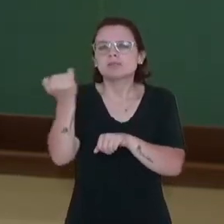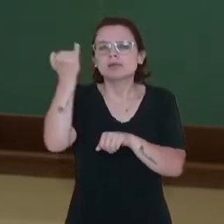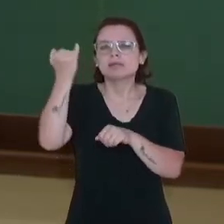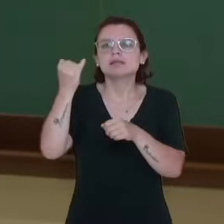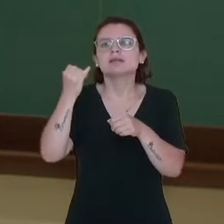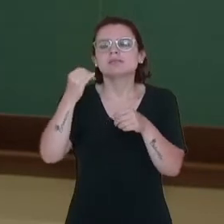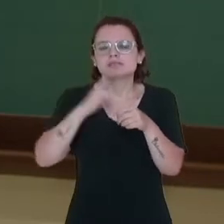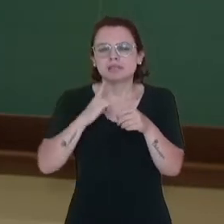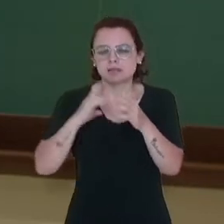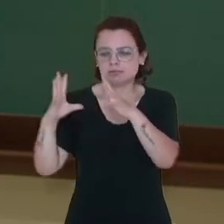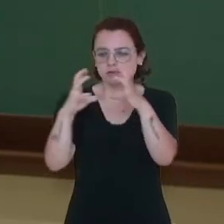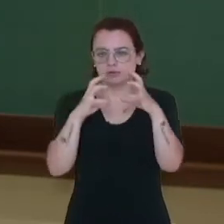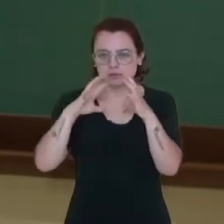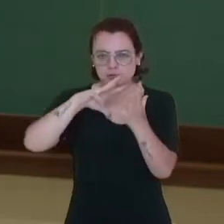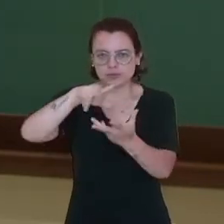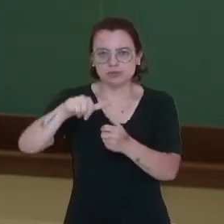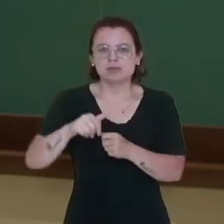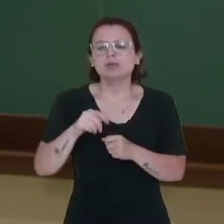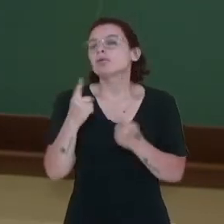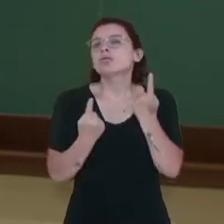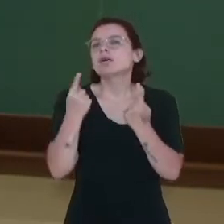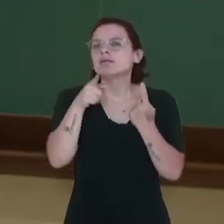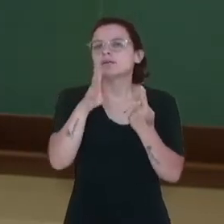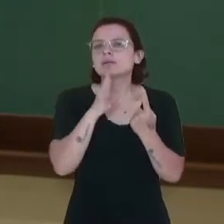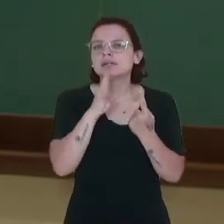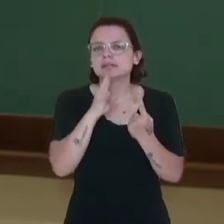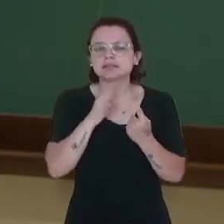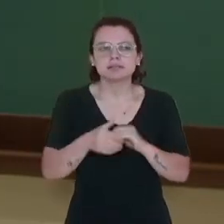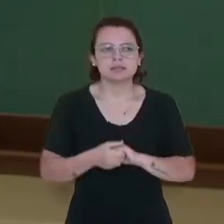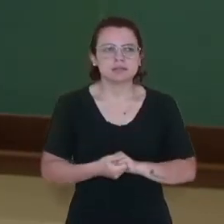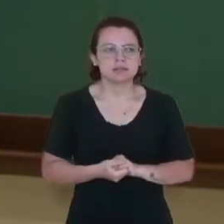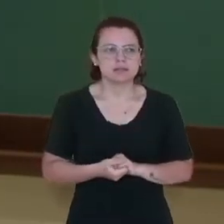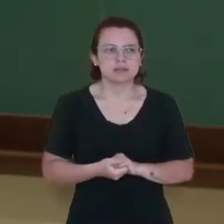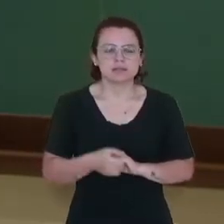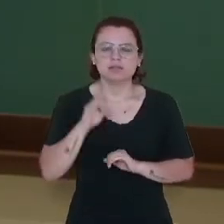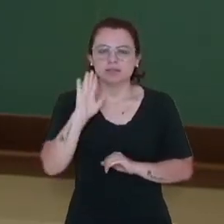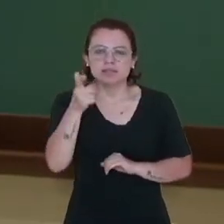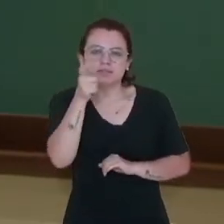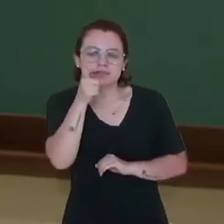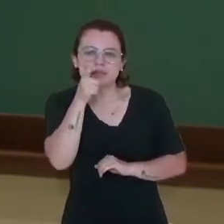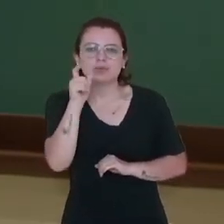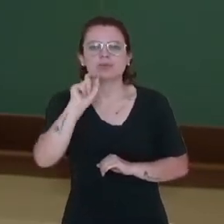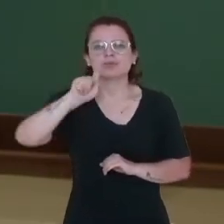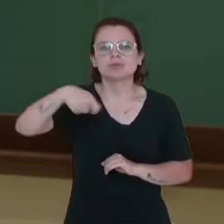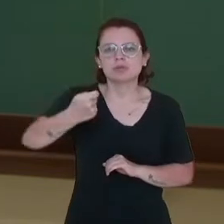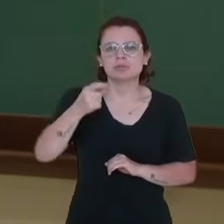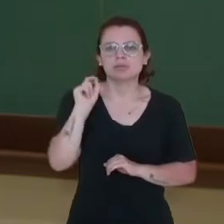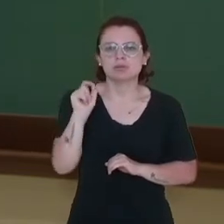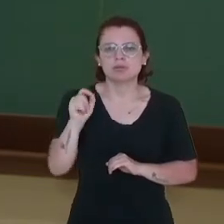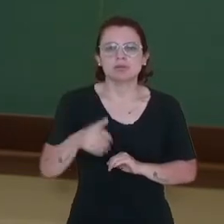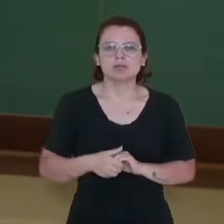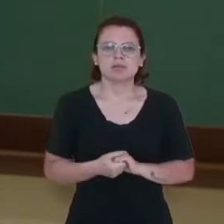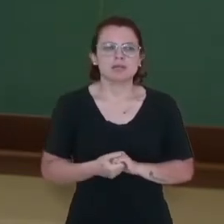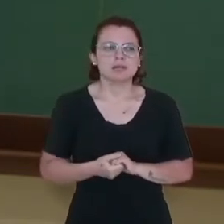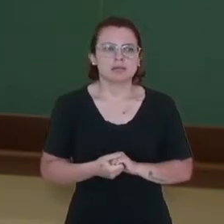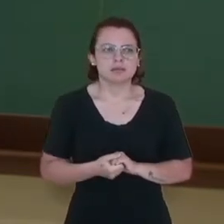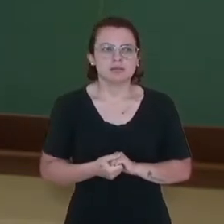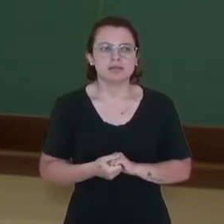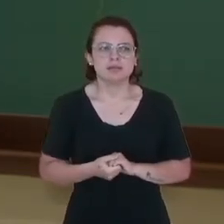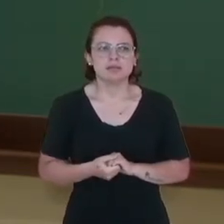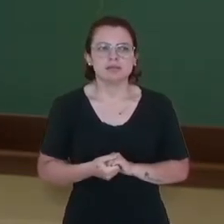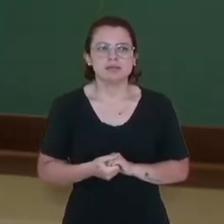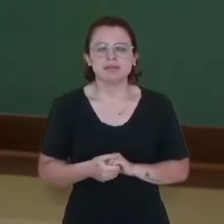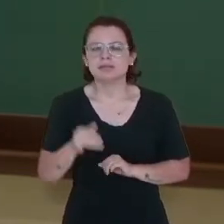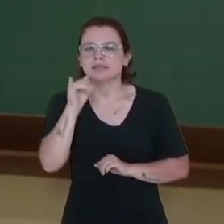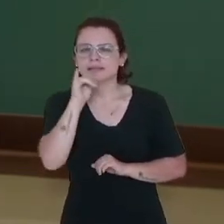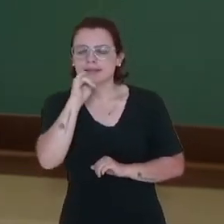motivos? E quais conflitos vocês conhecem que acontecem no mundo, Você já ouviu falar em conflito, por exemplo, entre palestinos